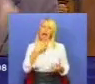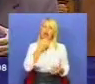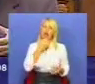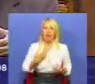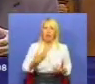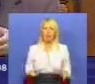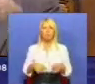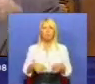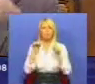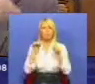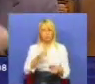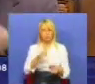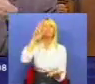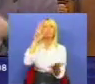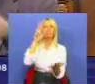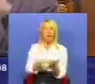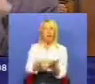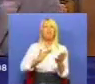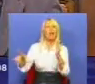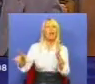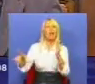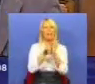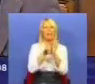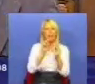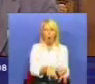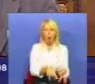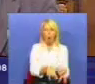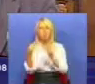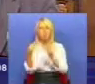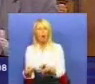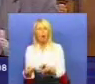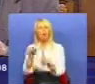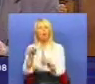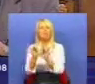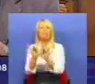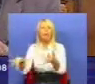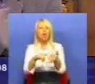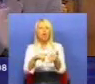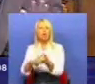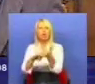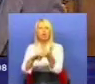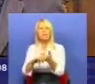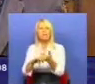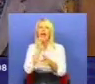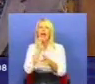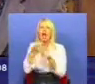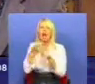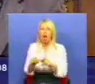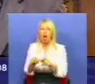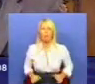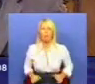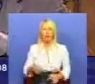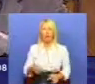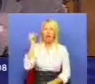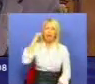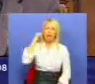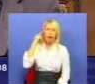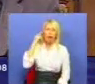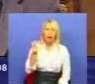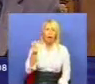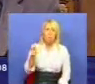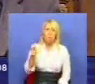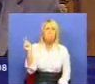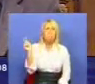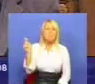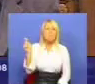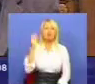do decreto-lei que transforma a empresa em sociedade anónima. Passaram mais de 2 meses. O decreto-lei não aparece no